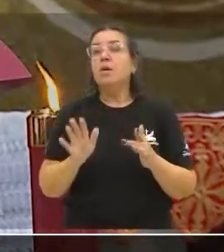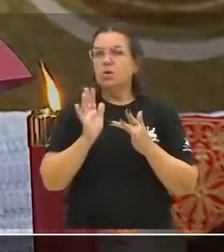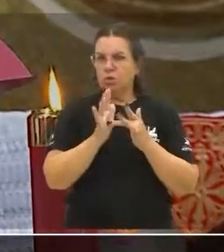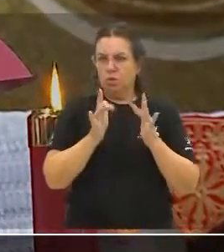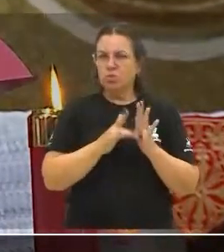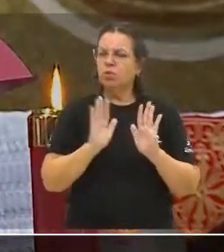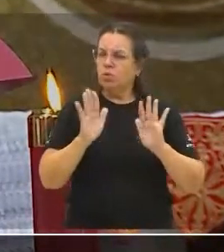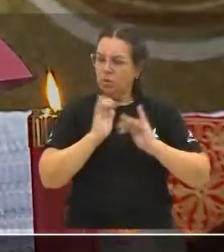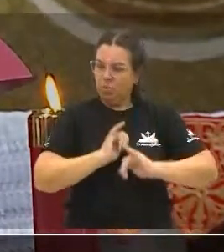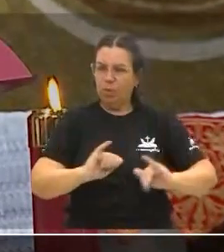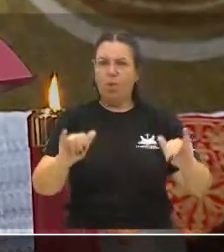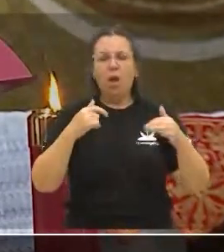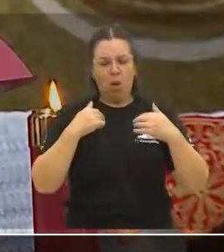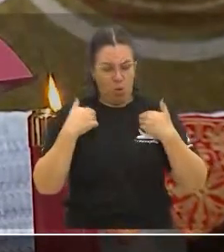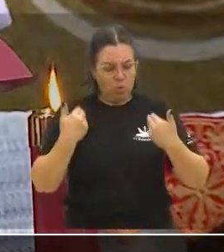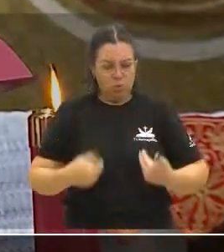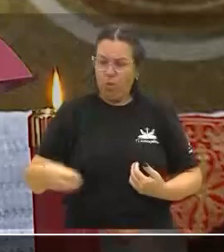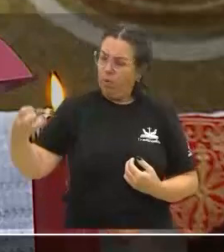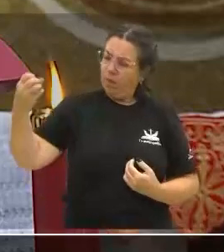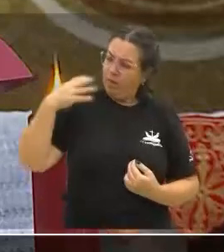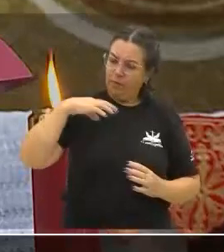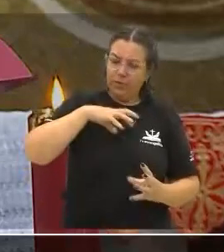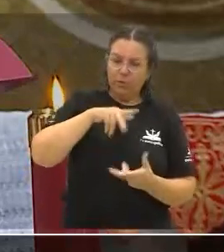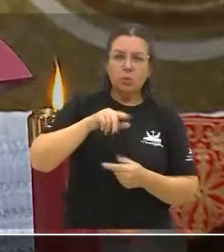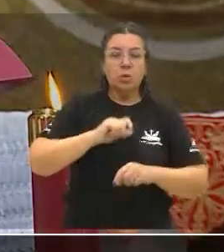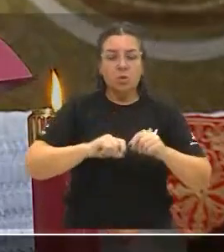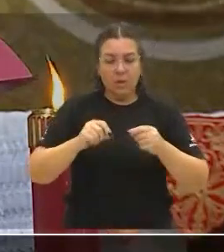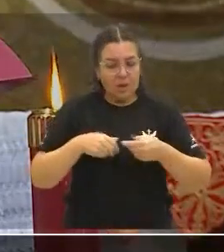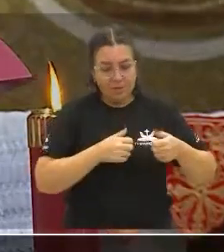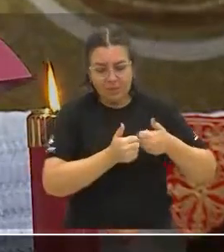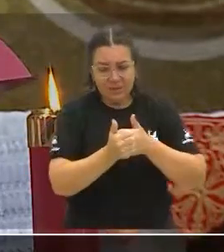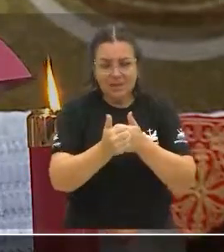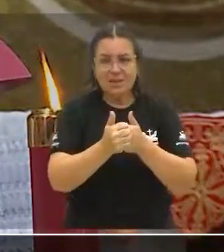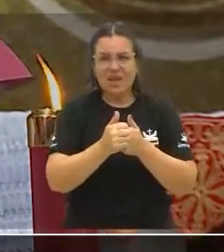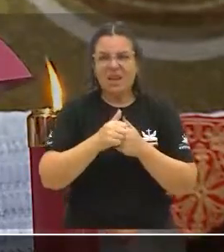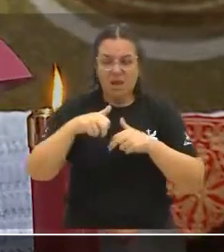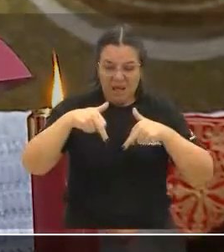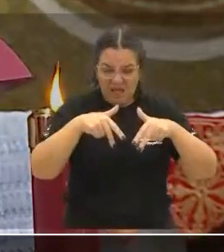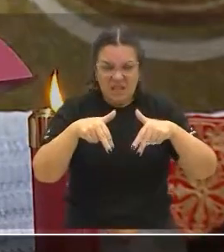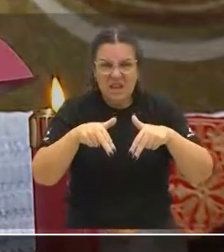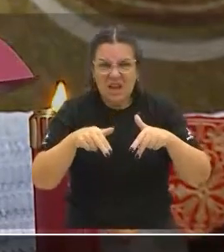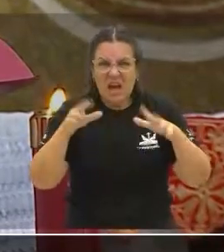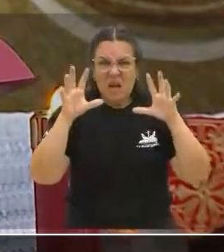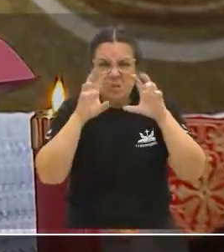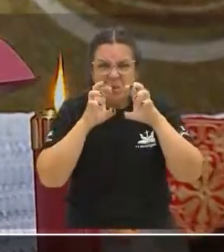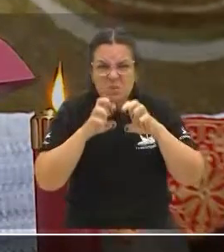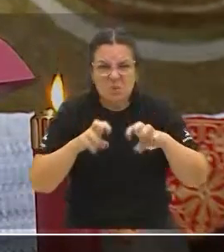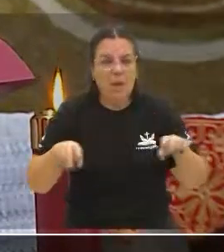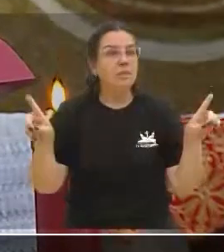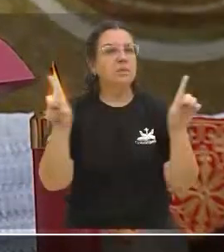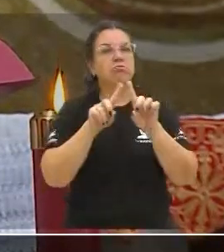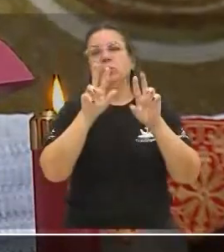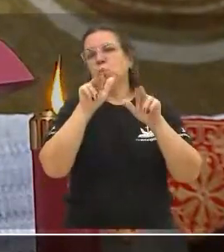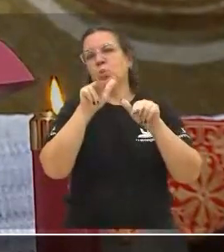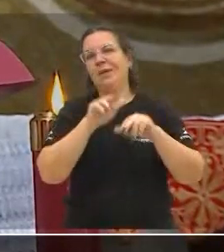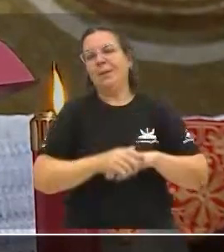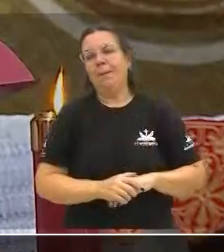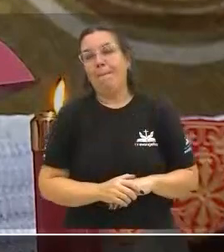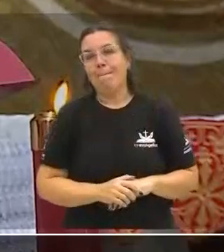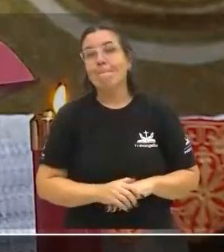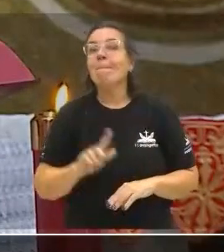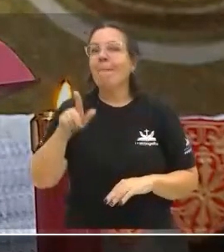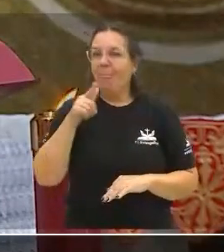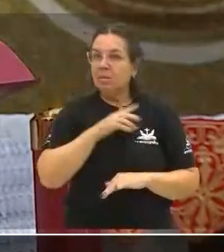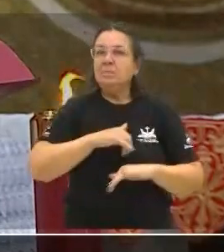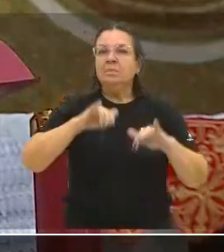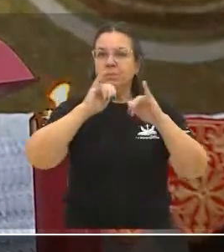luz do mundo, quem me segue não andará nas trevas. E quando nós proclamamos Jesus das